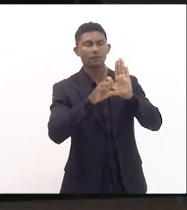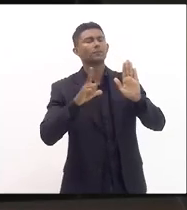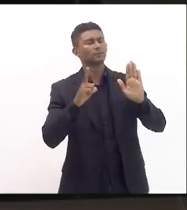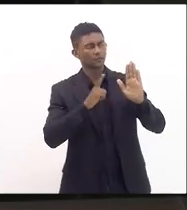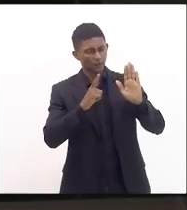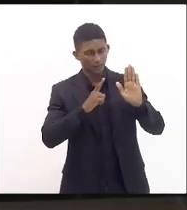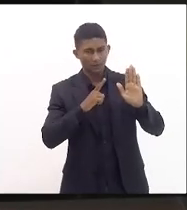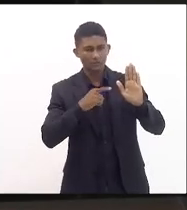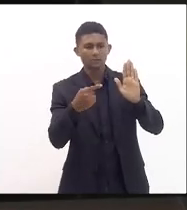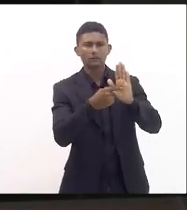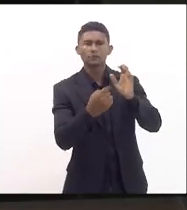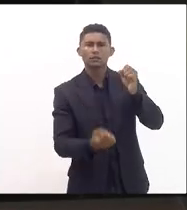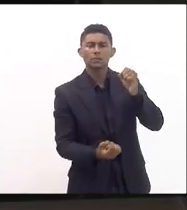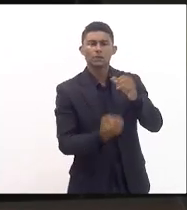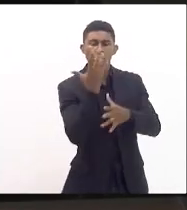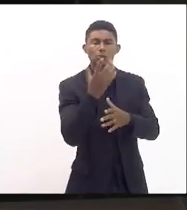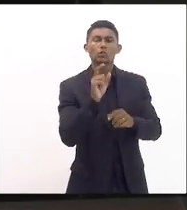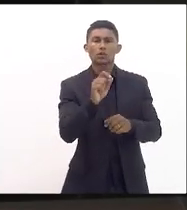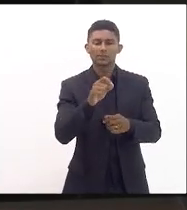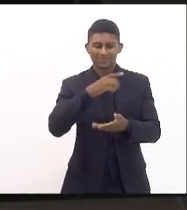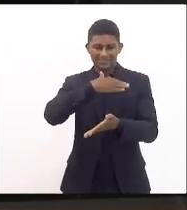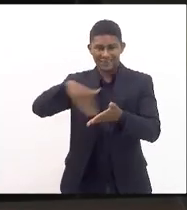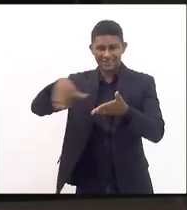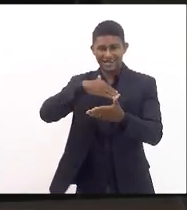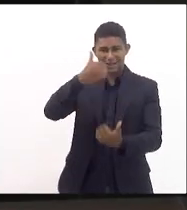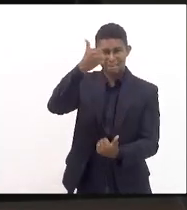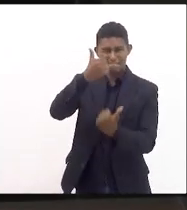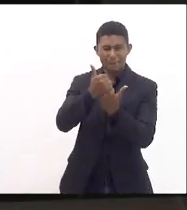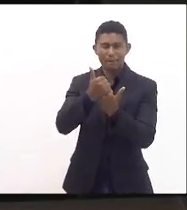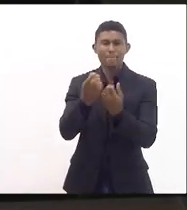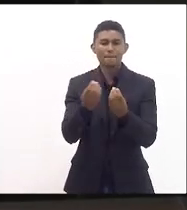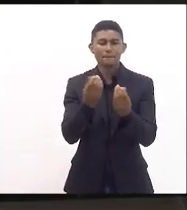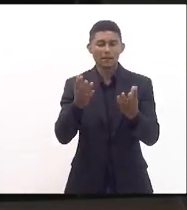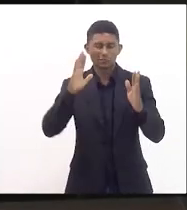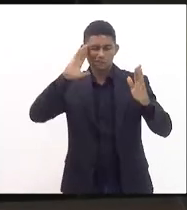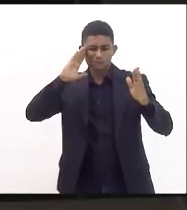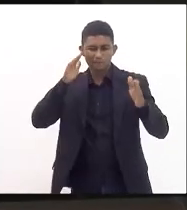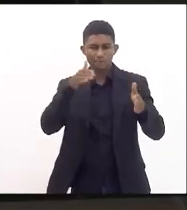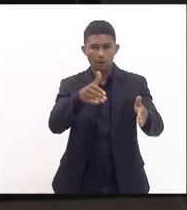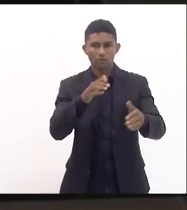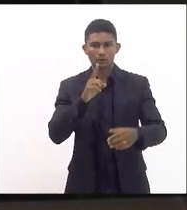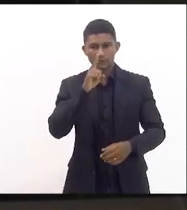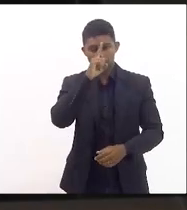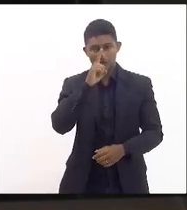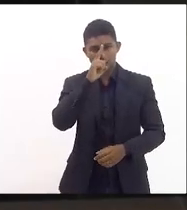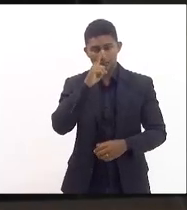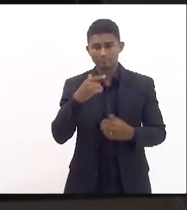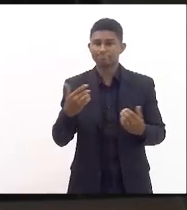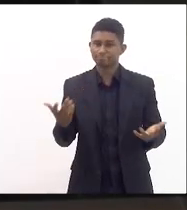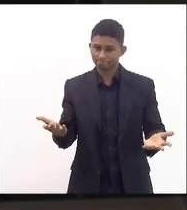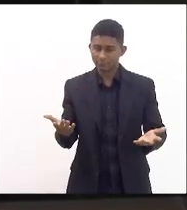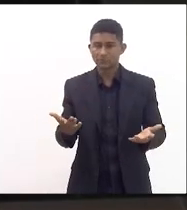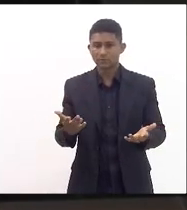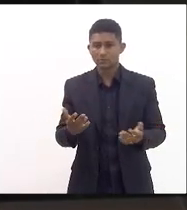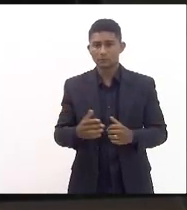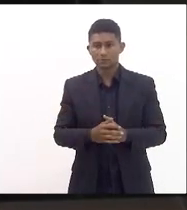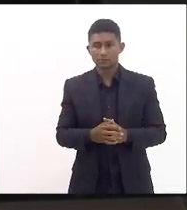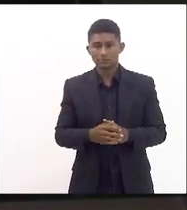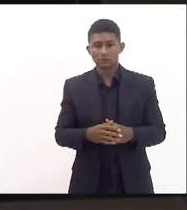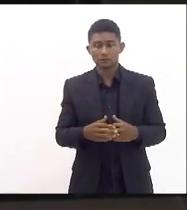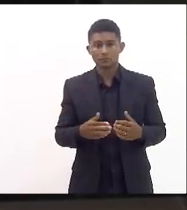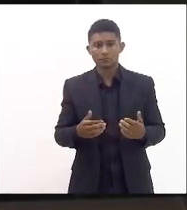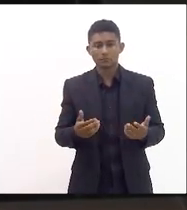criou uma subsecretaria para tratar da questão do risco, e com todo respeito a essa ideia